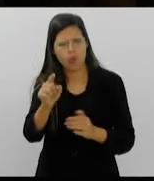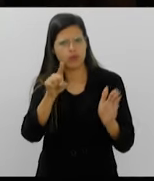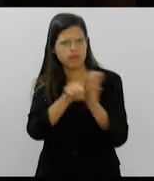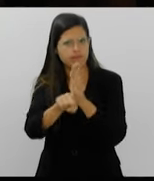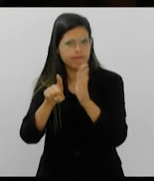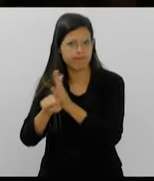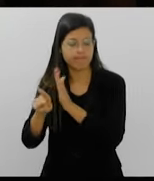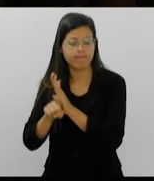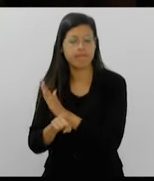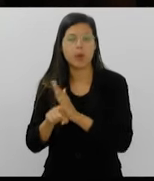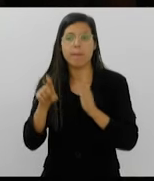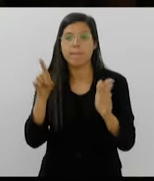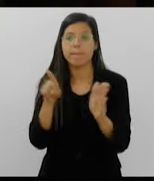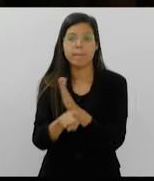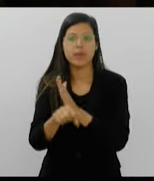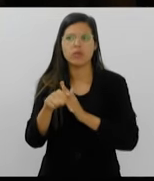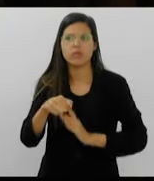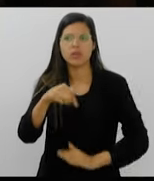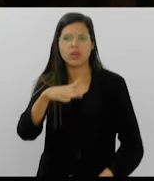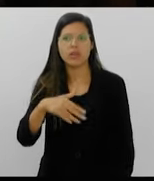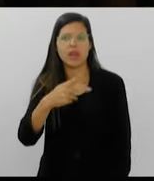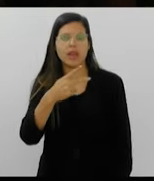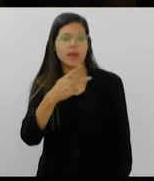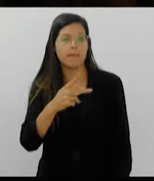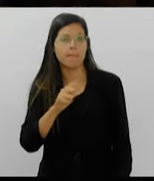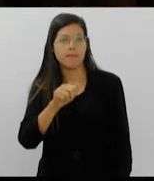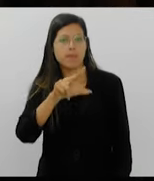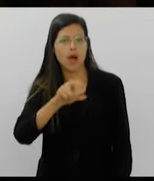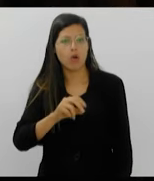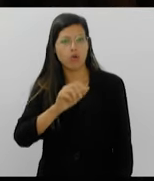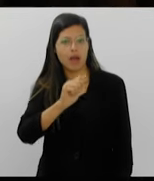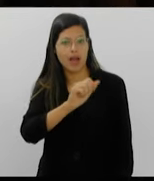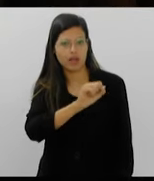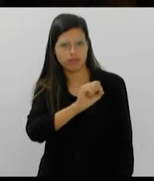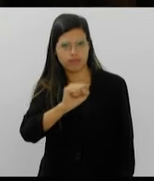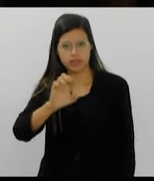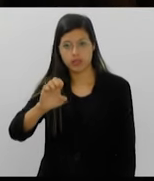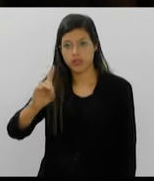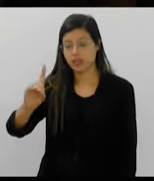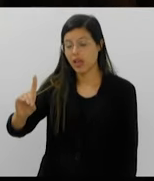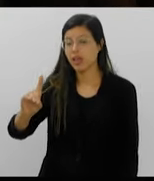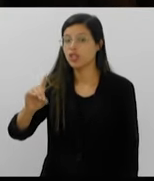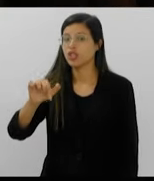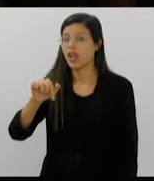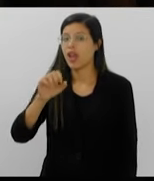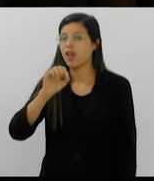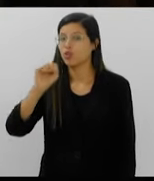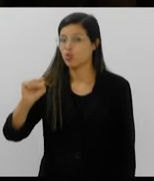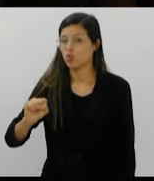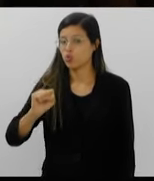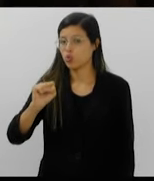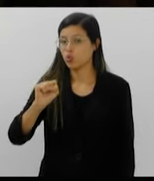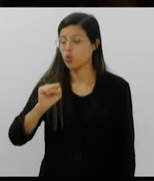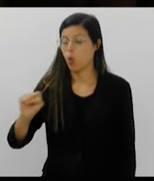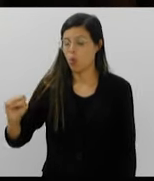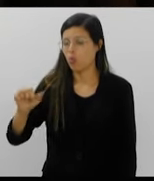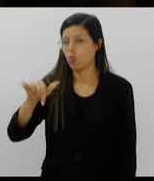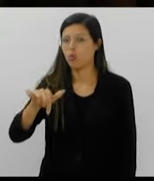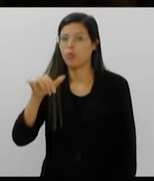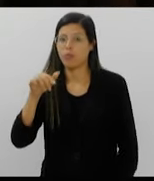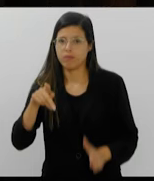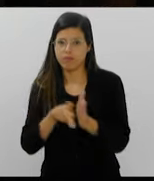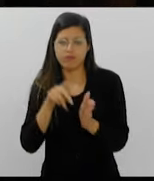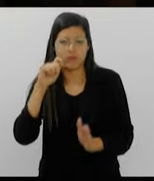Fiz outros questionamentos. Perguntei quem era Paulo Assed, sogro do Eduardo Paes. Então, quando o presidente se refere hoje que Eduardo Paes